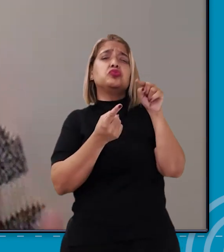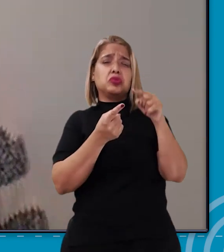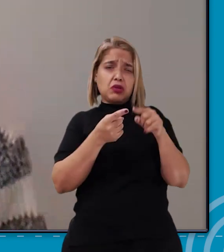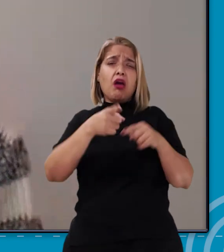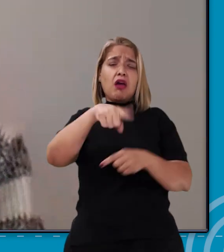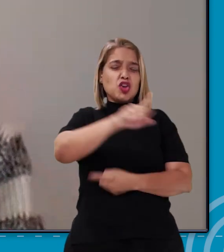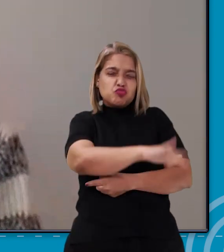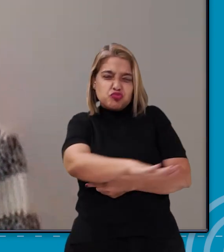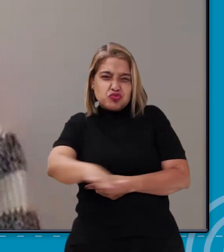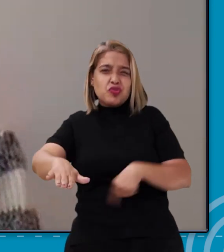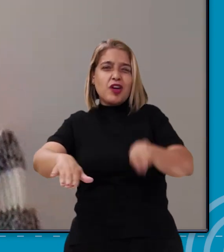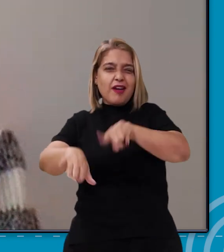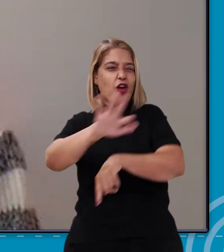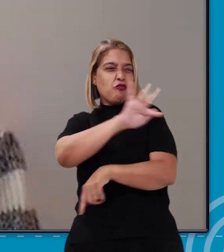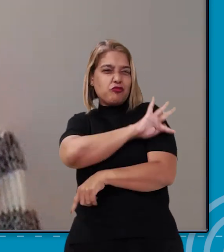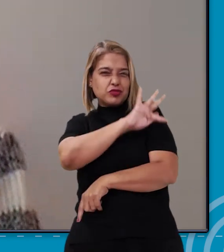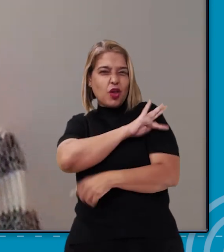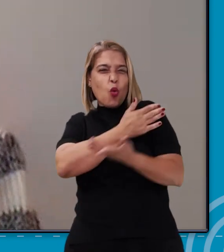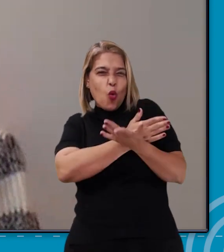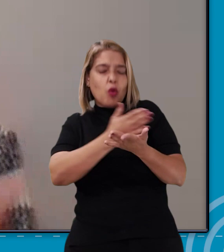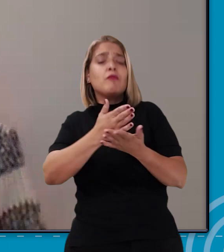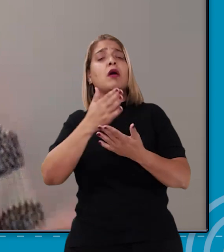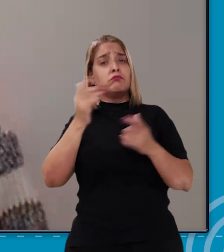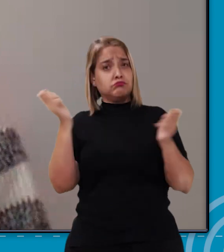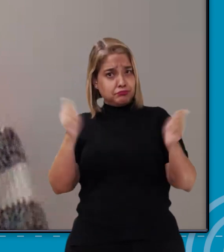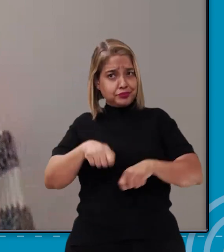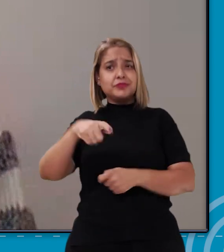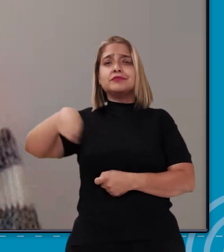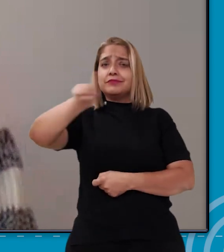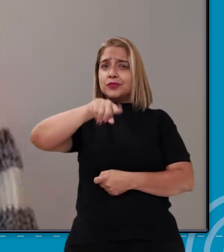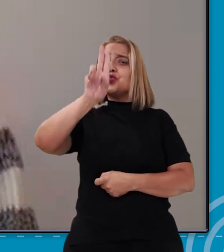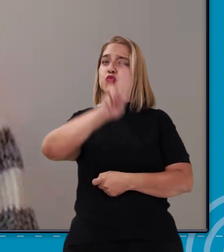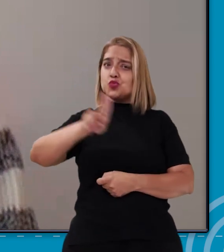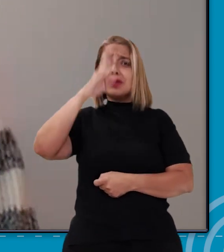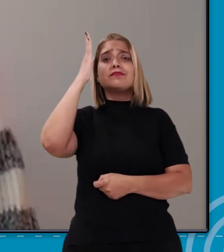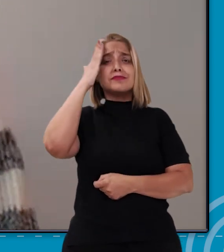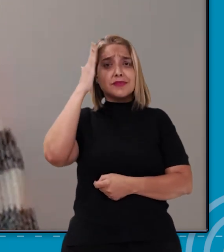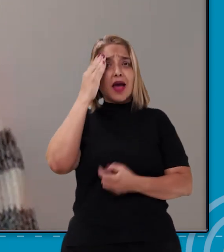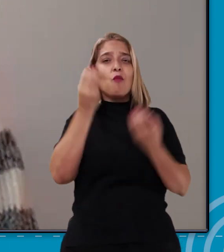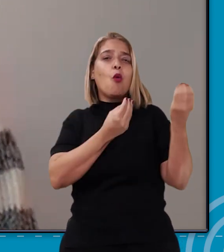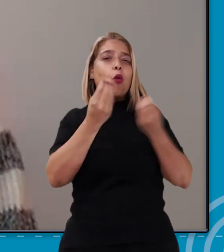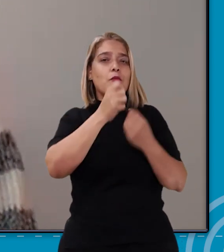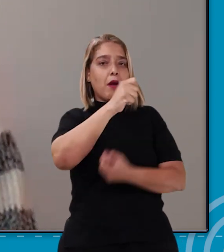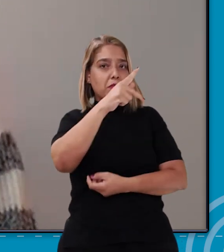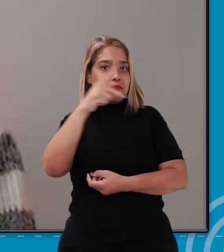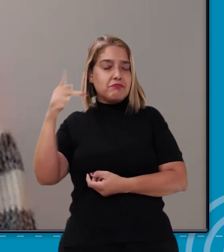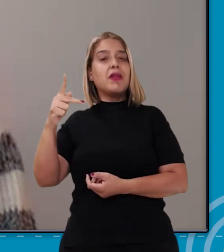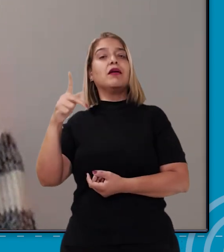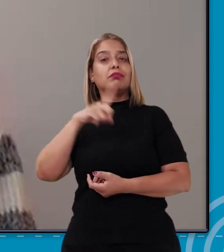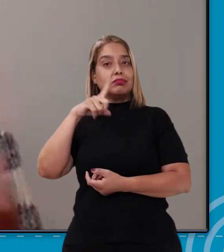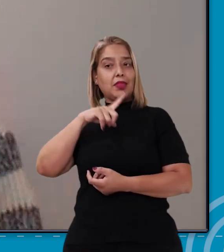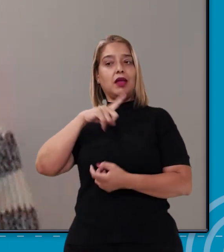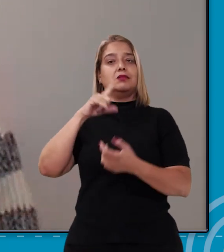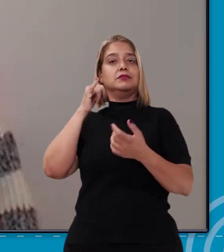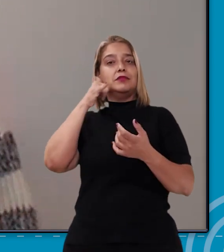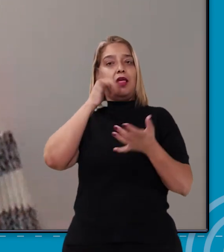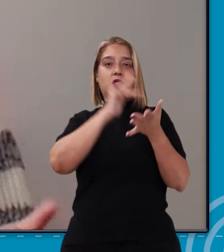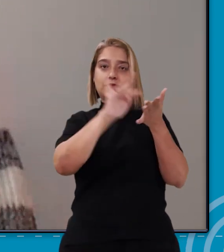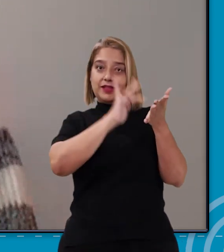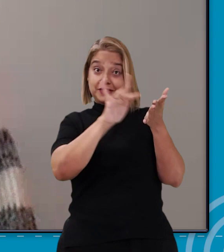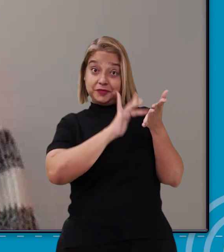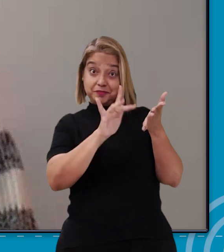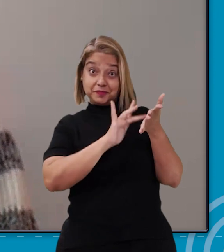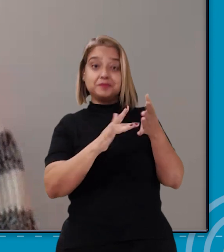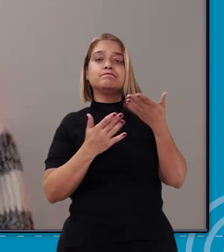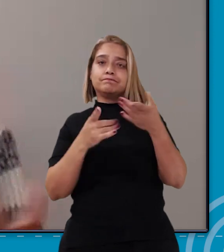menores, né? Ainda que seja no início do ensino fundamental, eles já são capazes de usar esses recursos básicos do celular para fazer